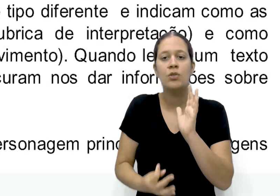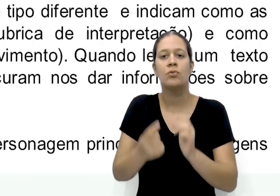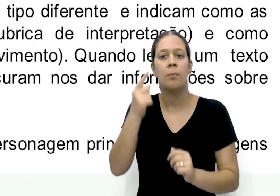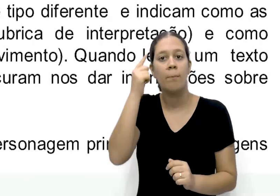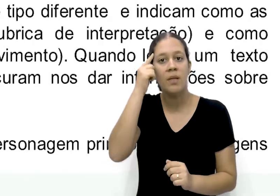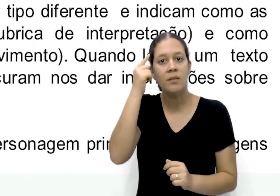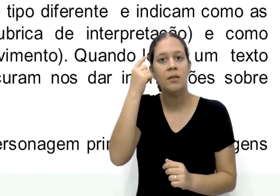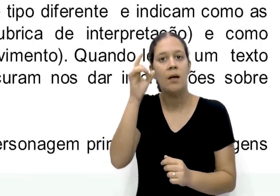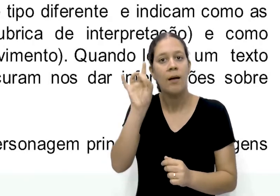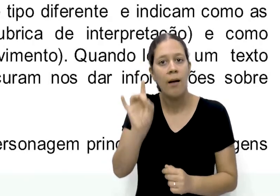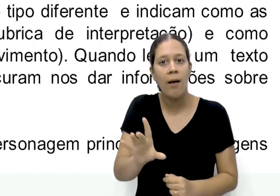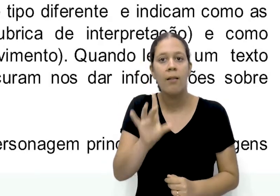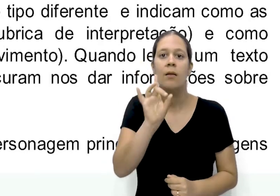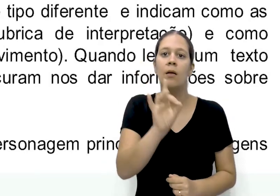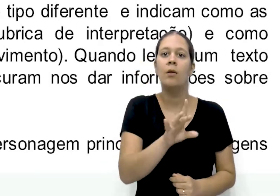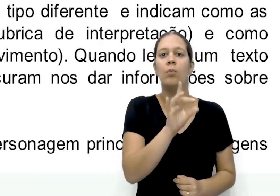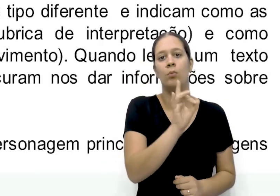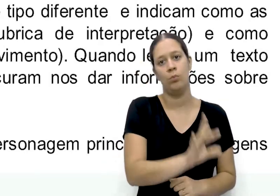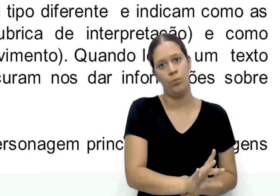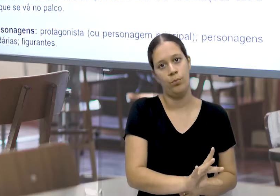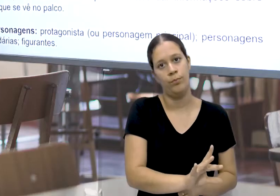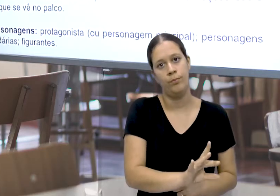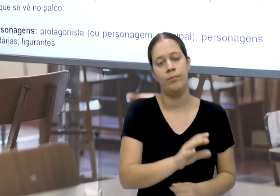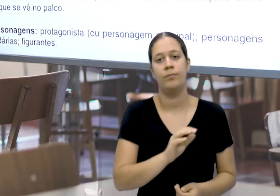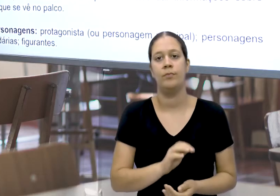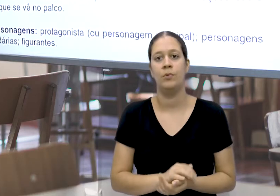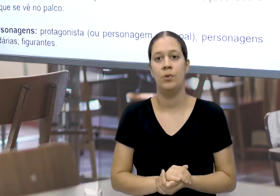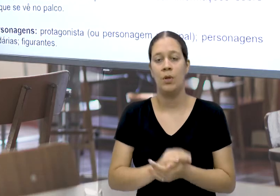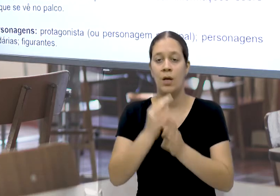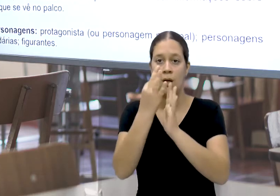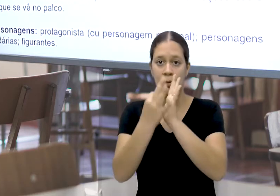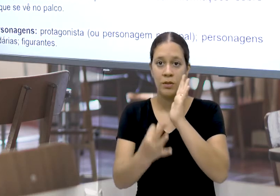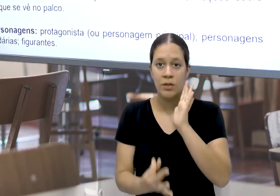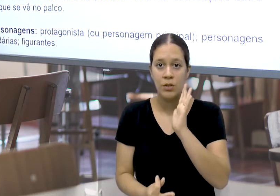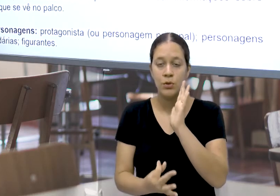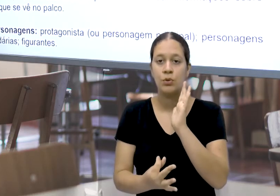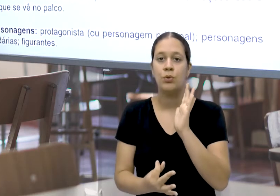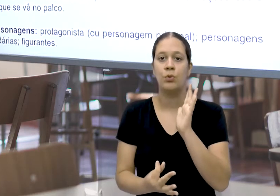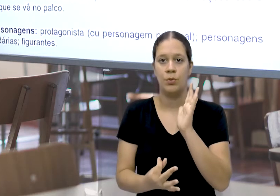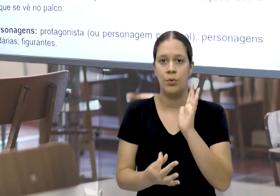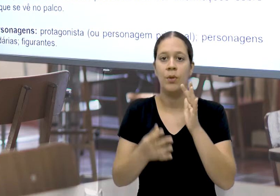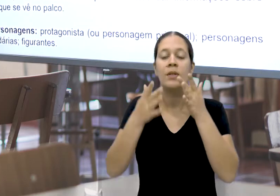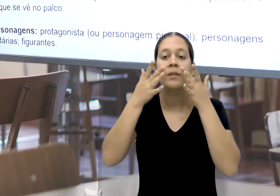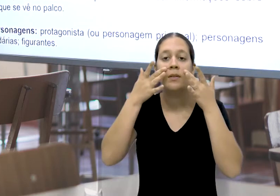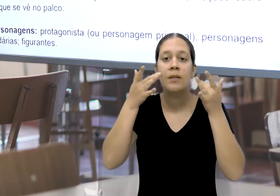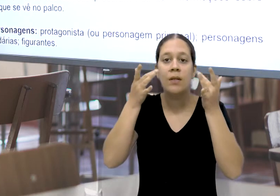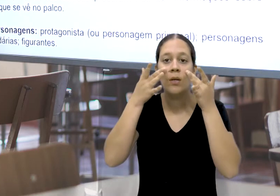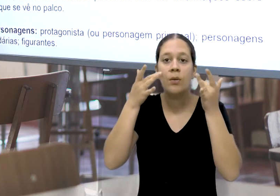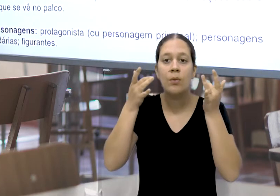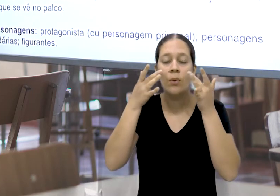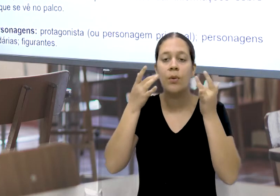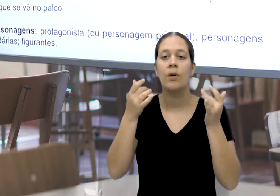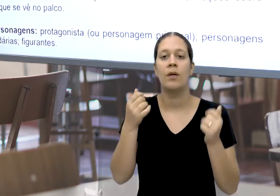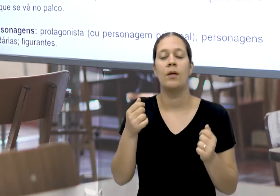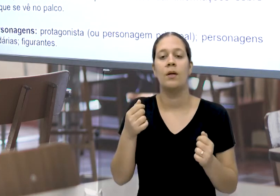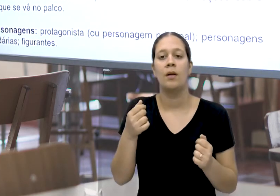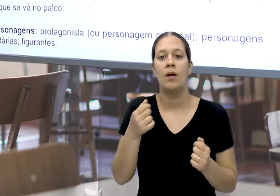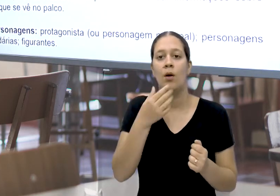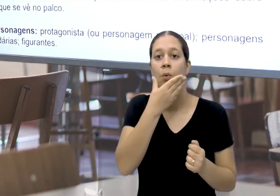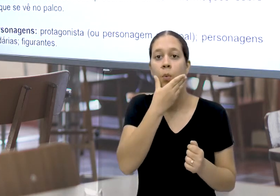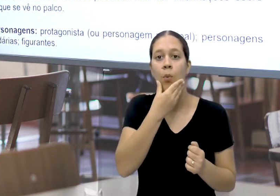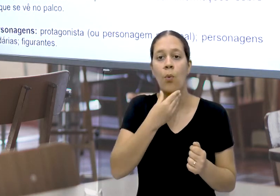que é rubrica? Vamos descobrir já já. As rubricas aparecem em letras de tipo diferente ou